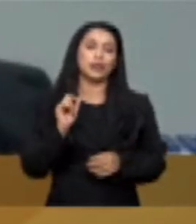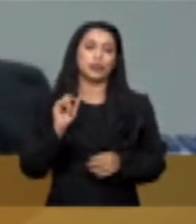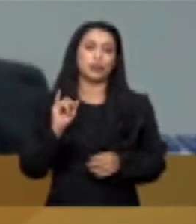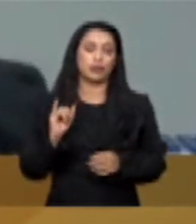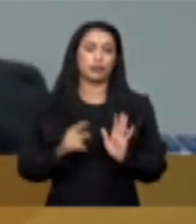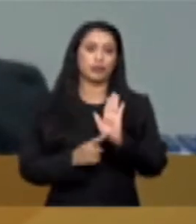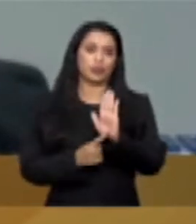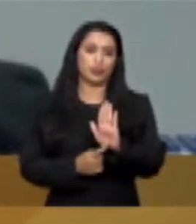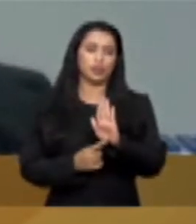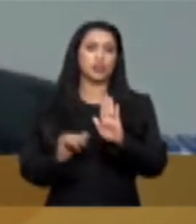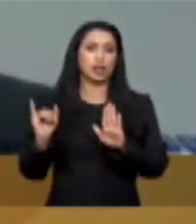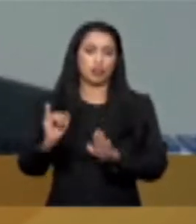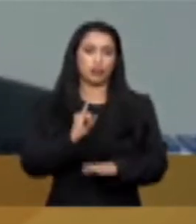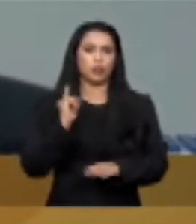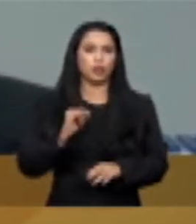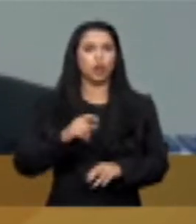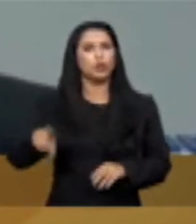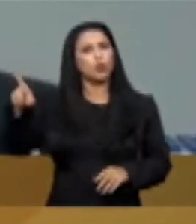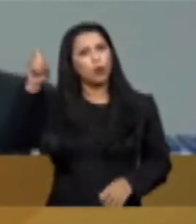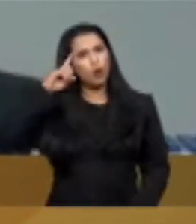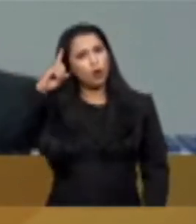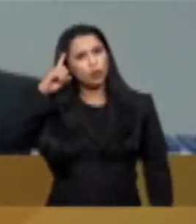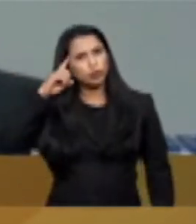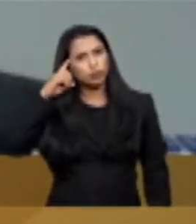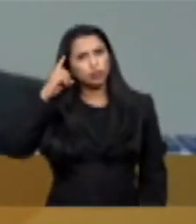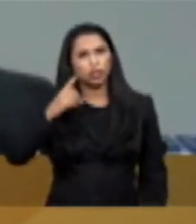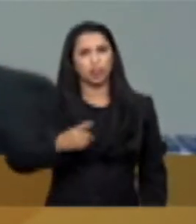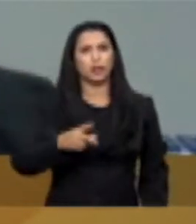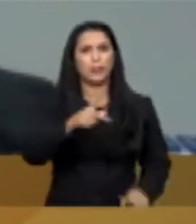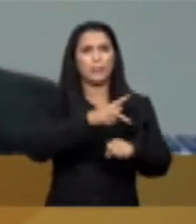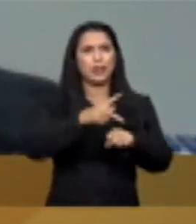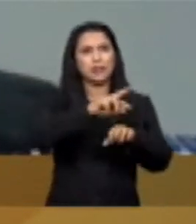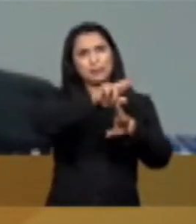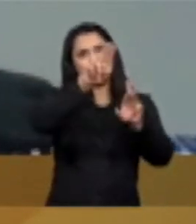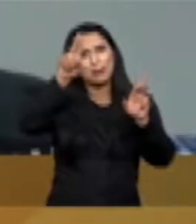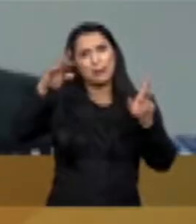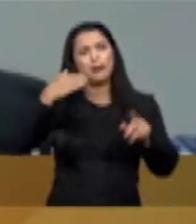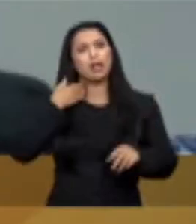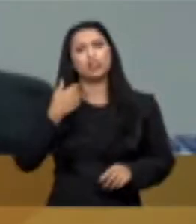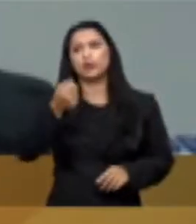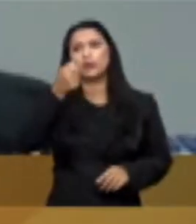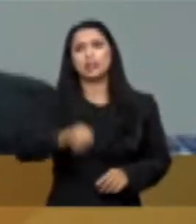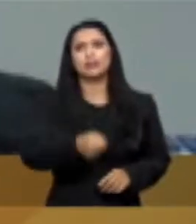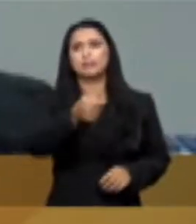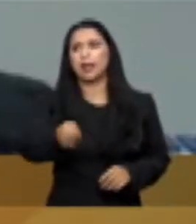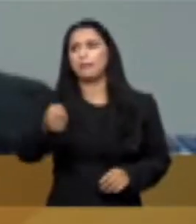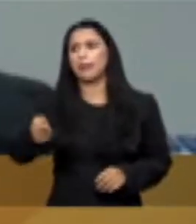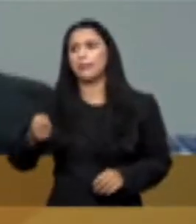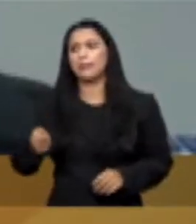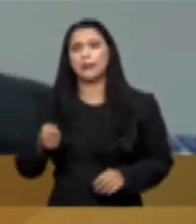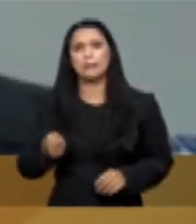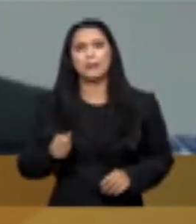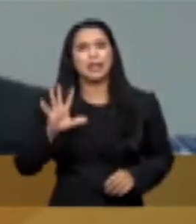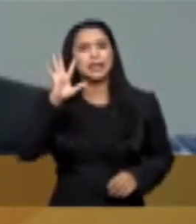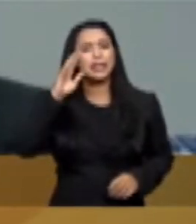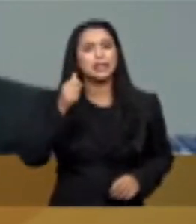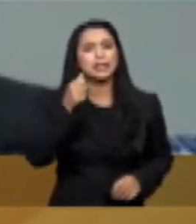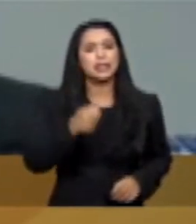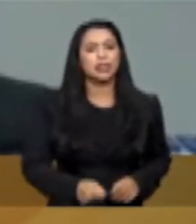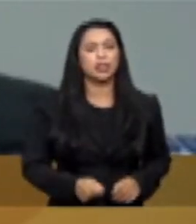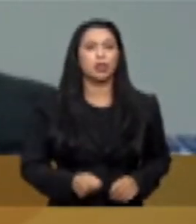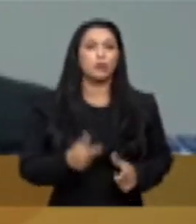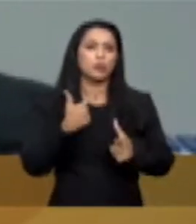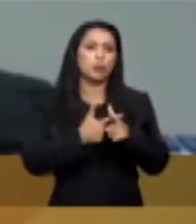todos os dias, nos mais diferentes lugares do país, juízes brasileiros decidem casos sobre invalidez